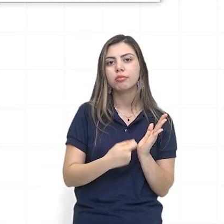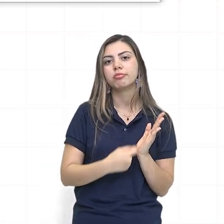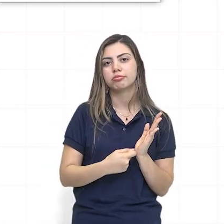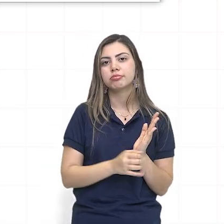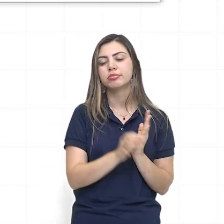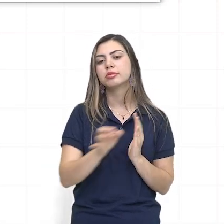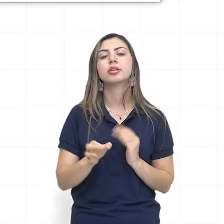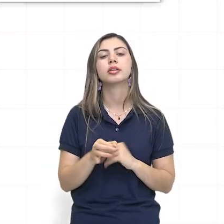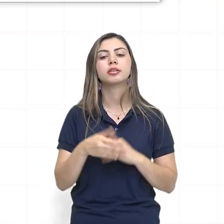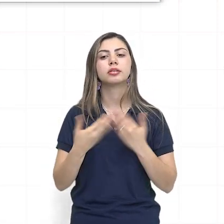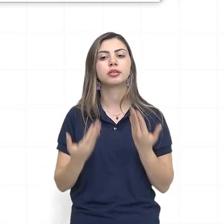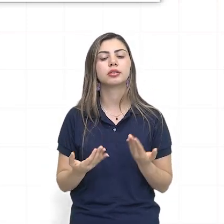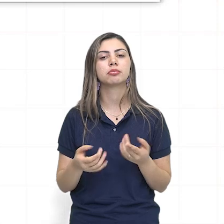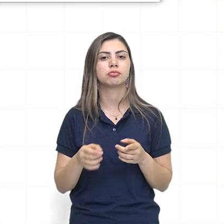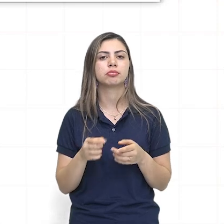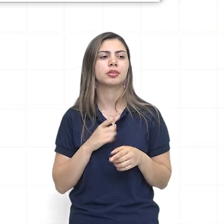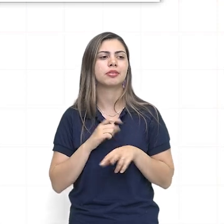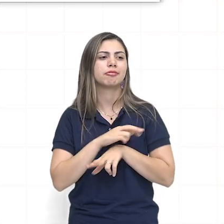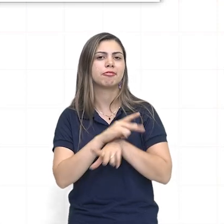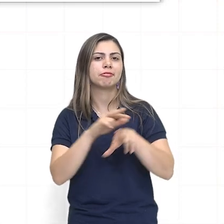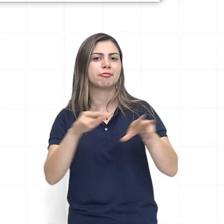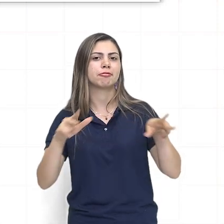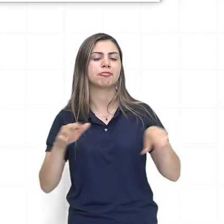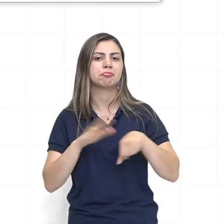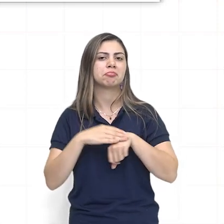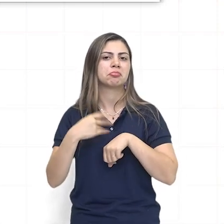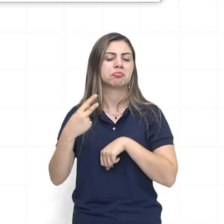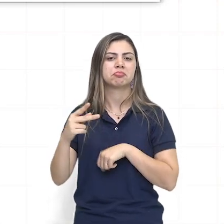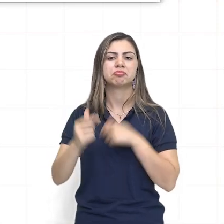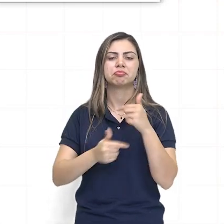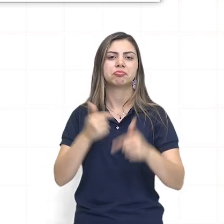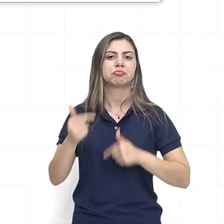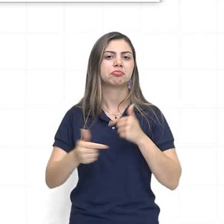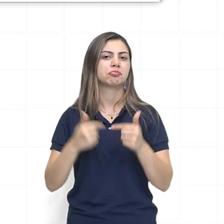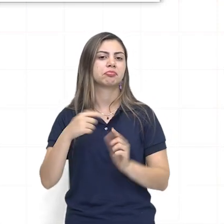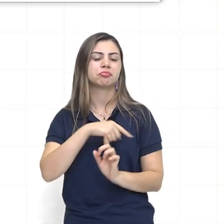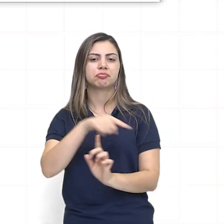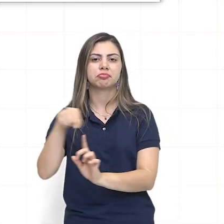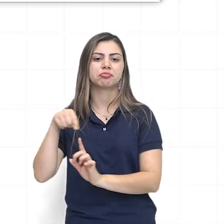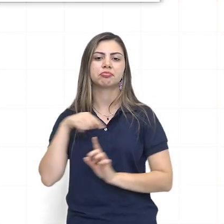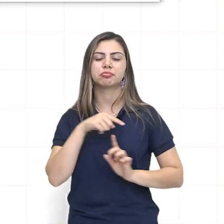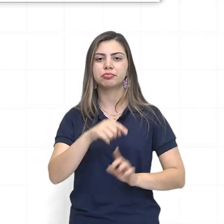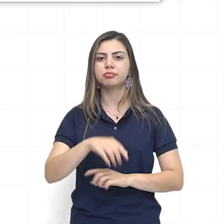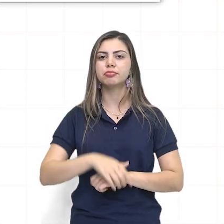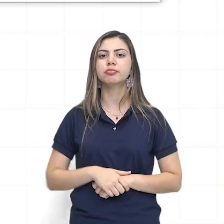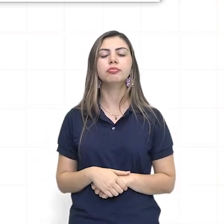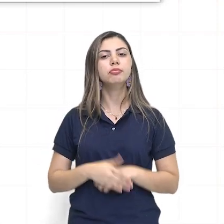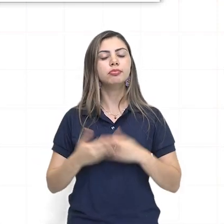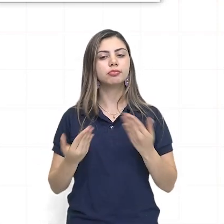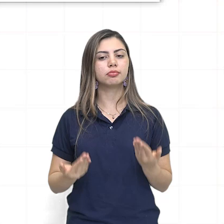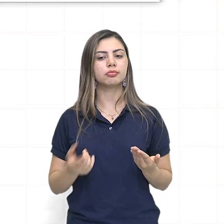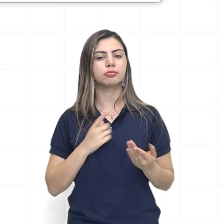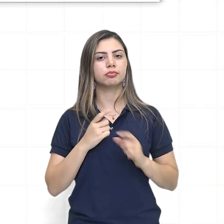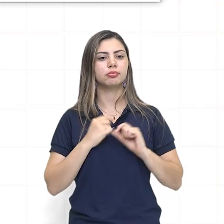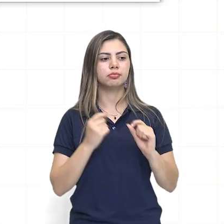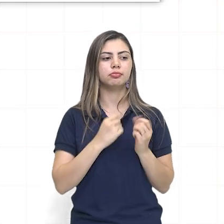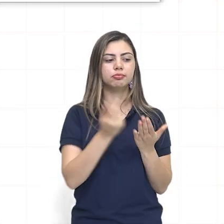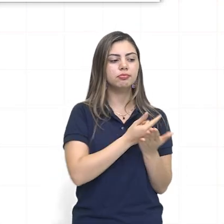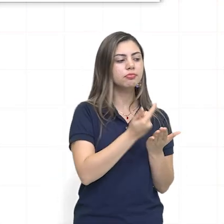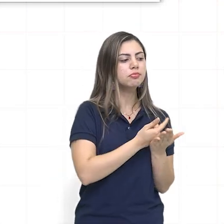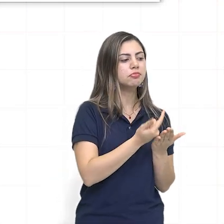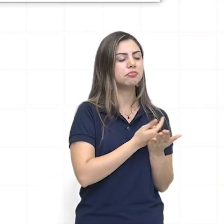traduções e as obras em si, tá certo? Faziam, então, vários tipos, então, aí, não é mesmo, de deixados, então,